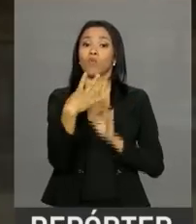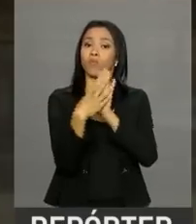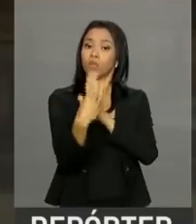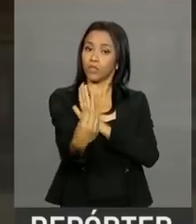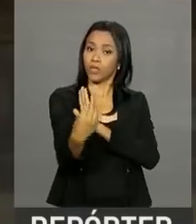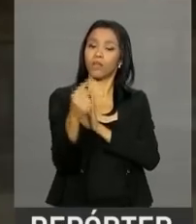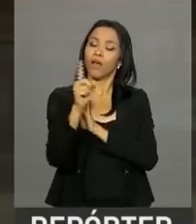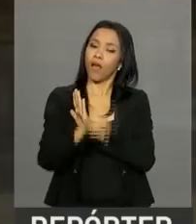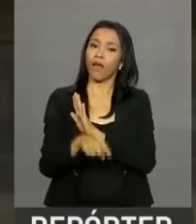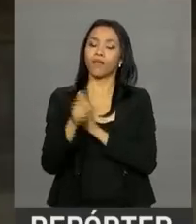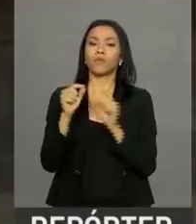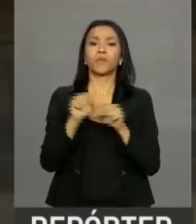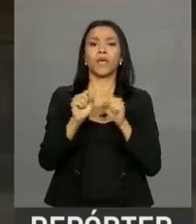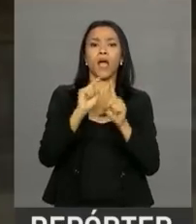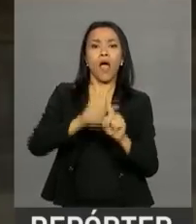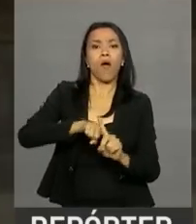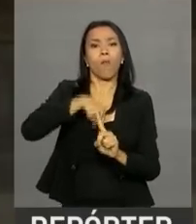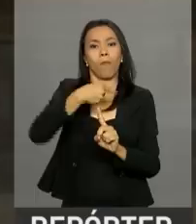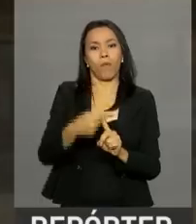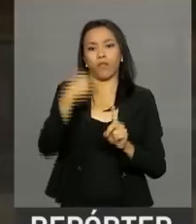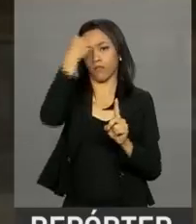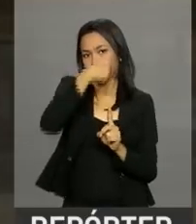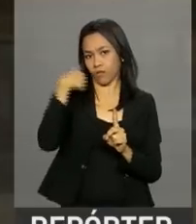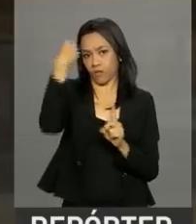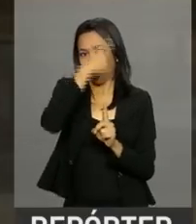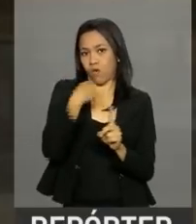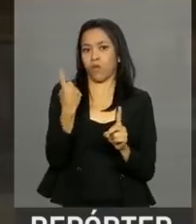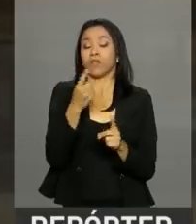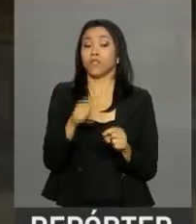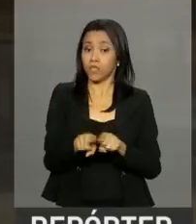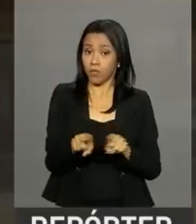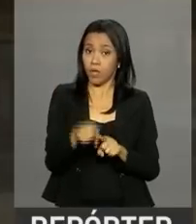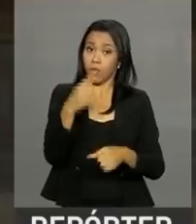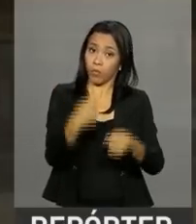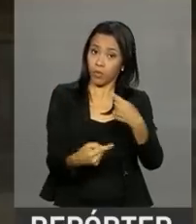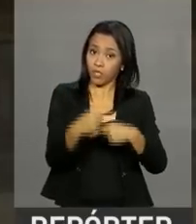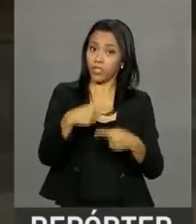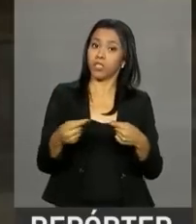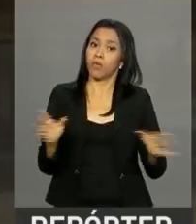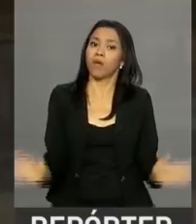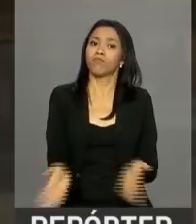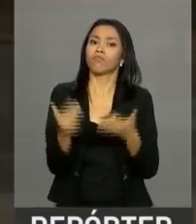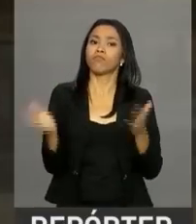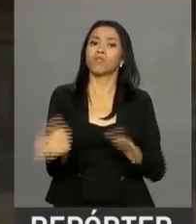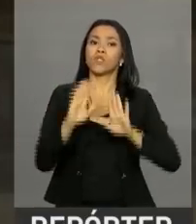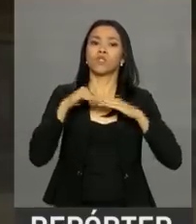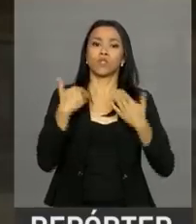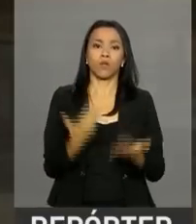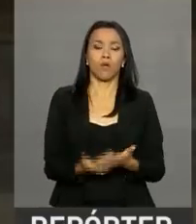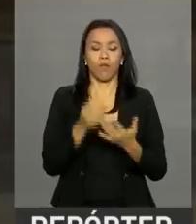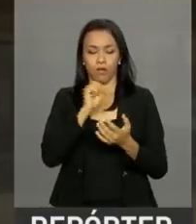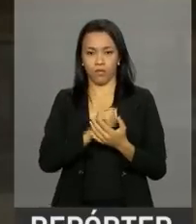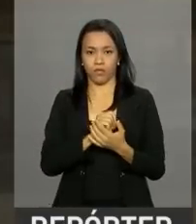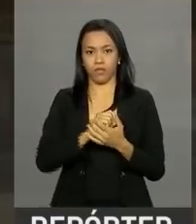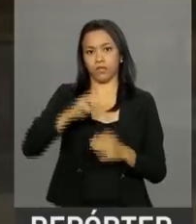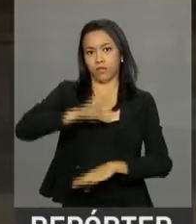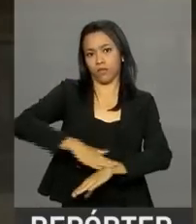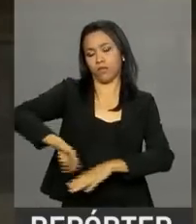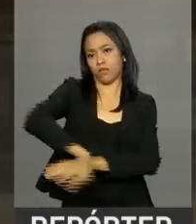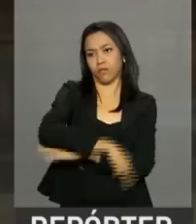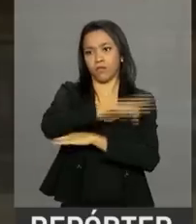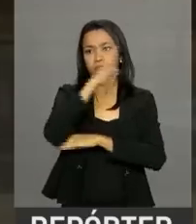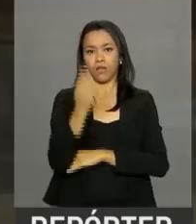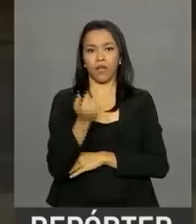também prevê um aumento gradual da carga horária e uma política para incentivar a implementação de escolas em tempo integral. A meta é que